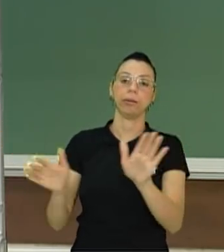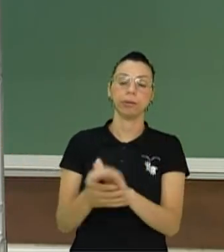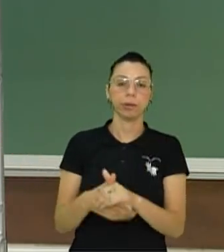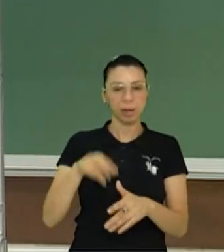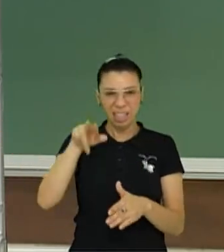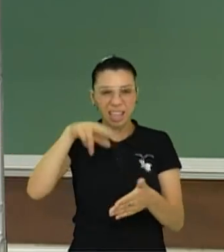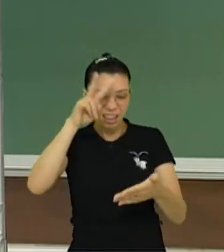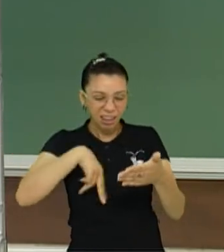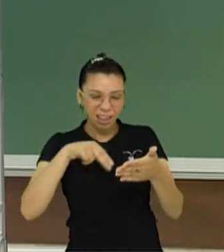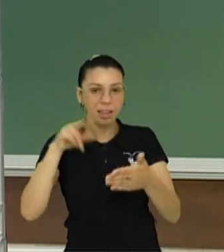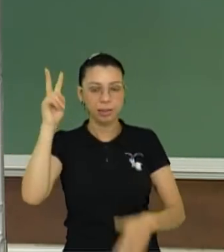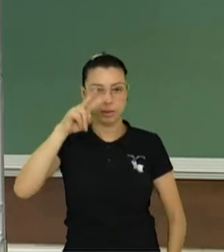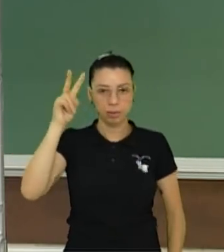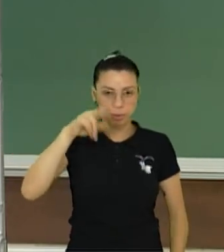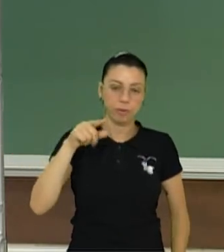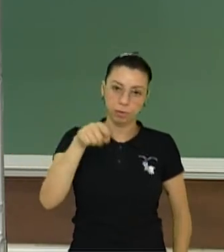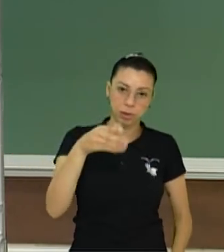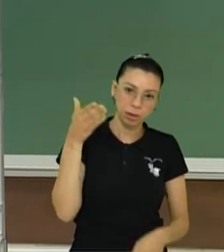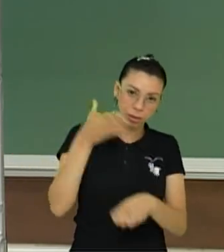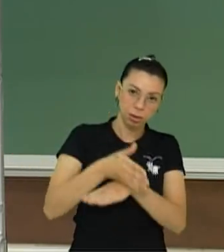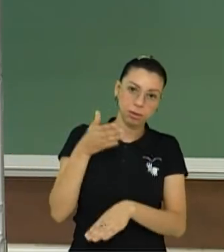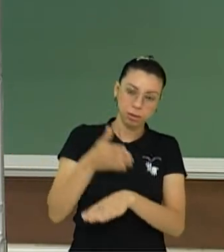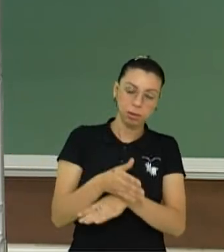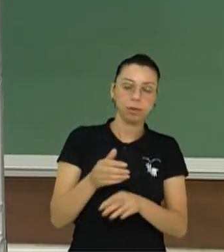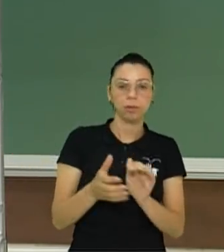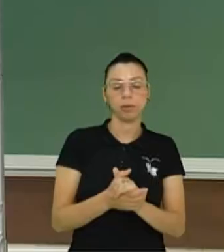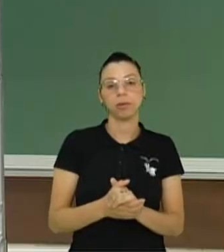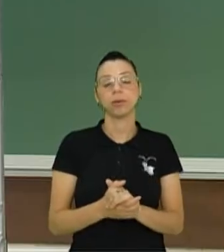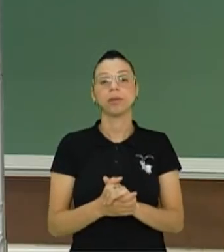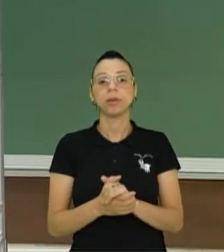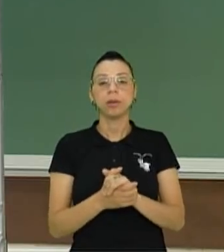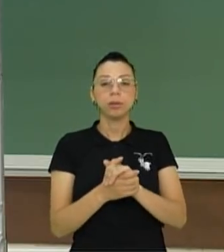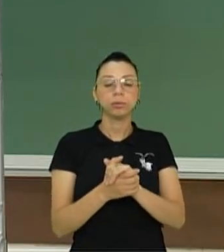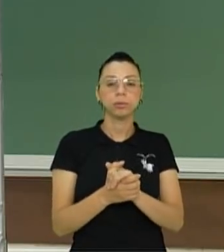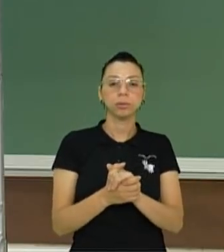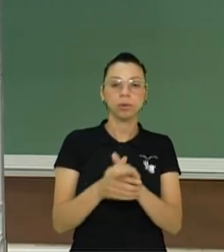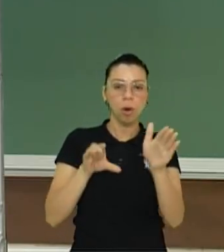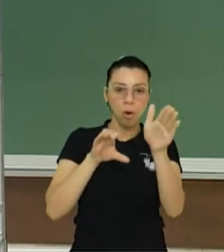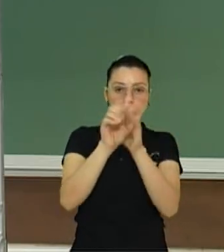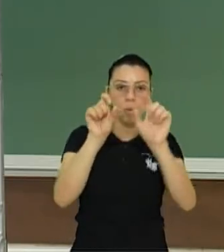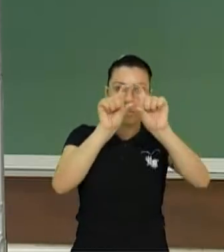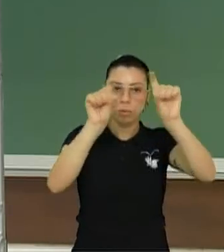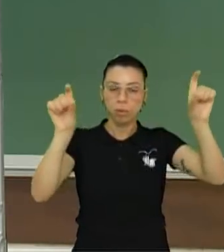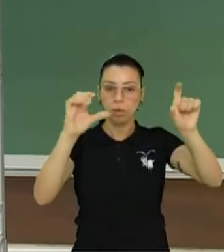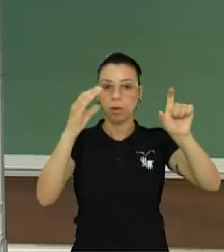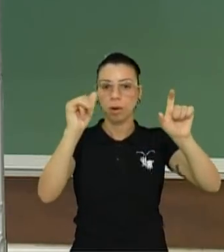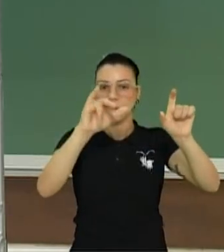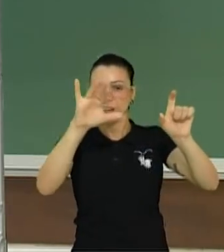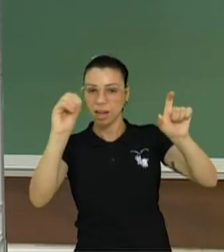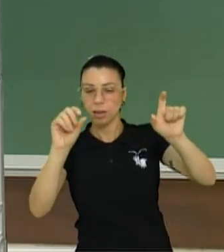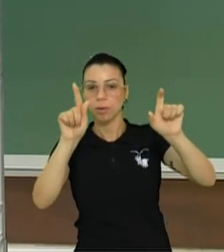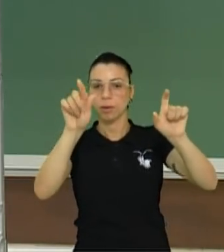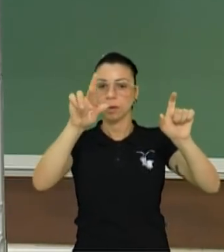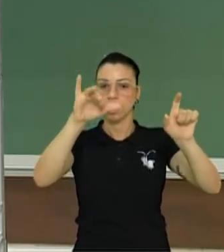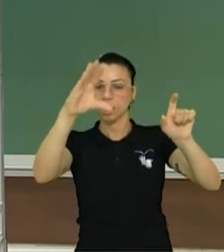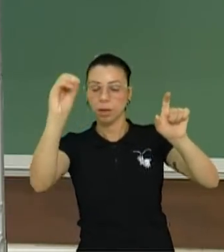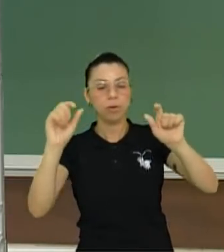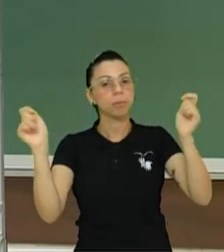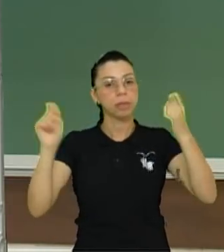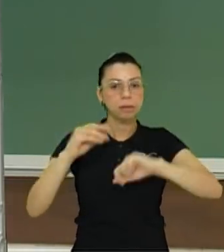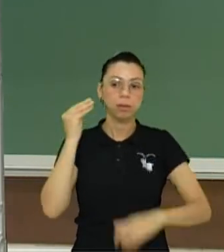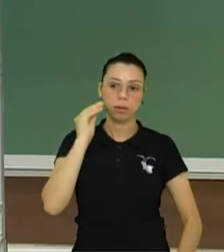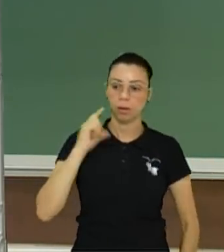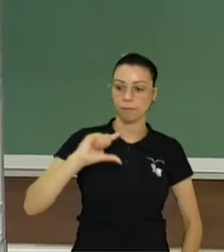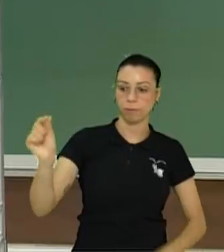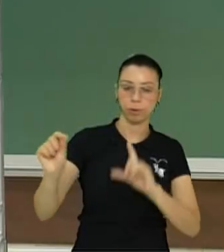história, coloque, quem tem acesso, quem pode, coloca Caio Graco, a história dele ali, o final, inclusive ele tem que tentar fugir,